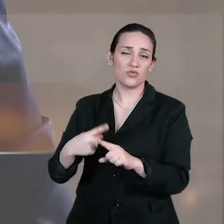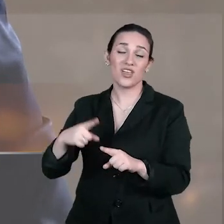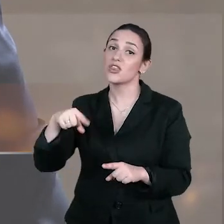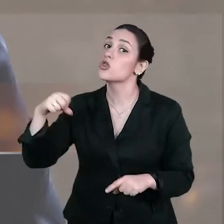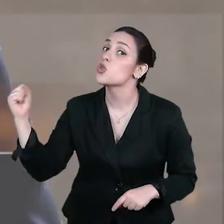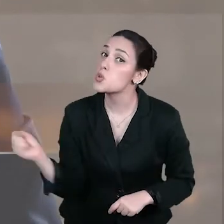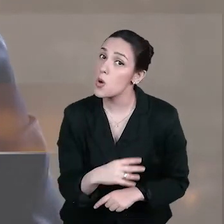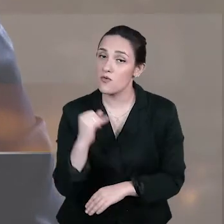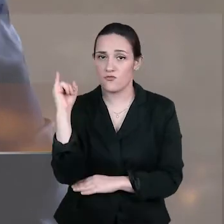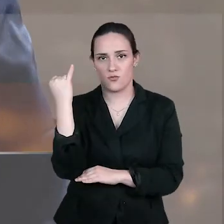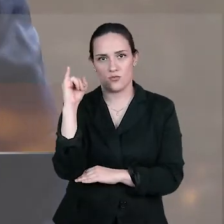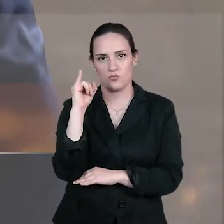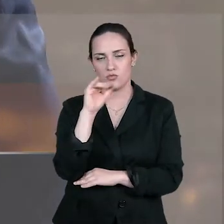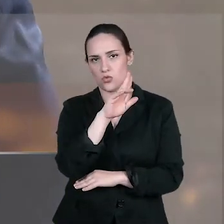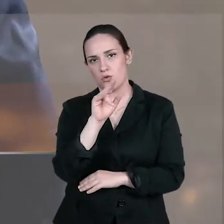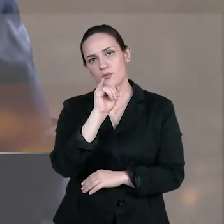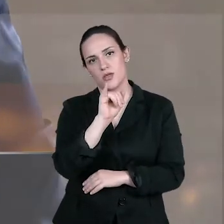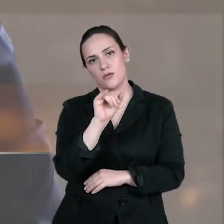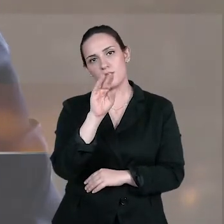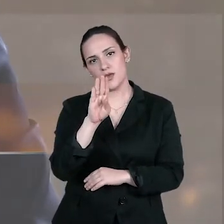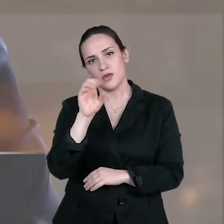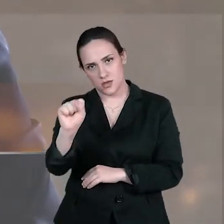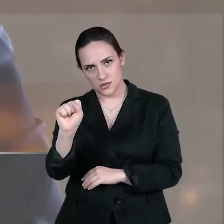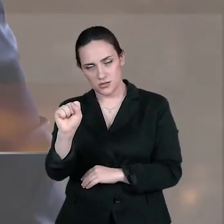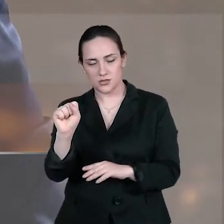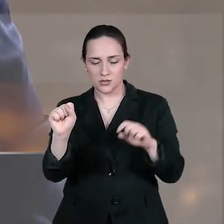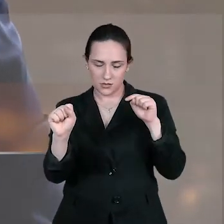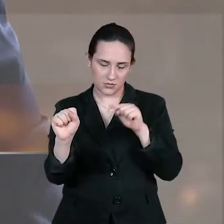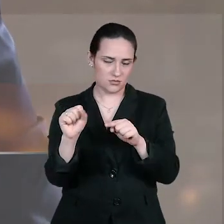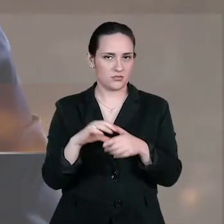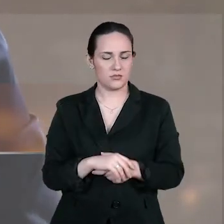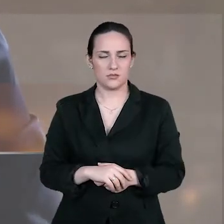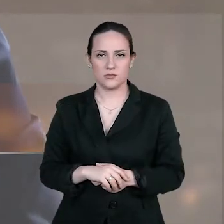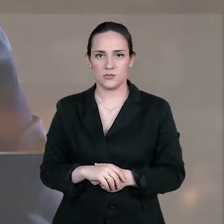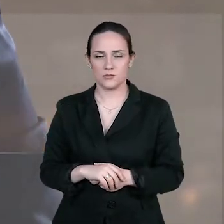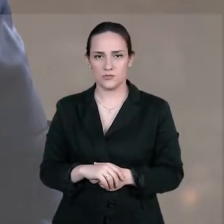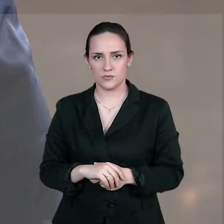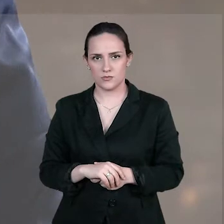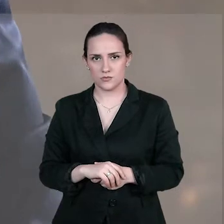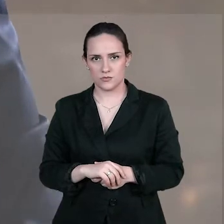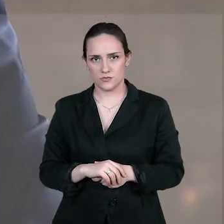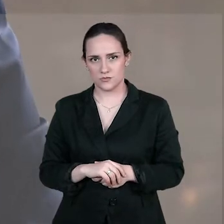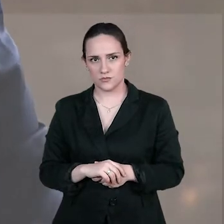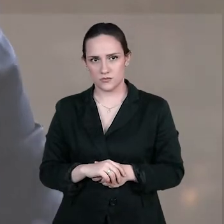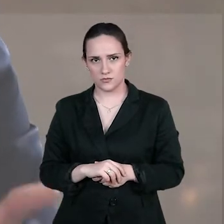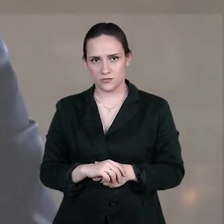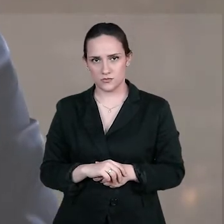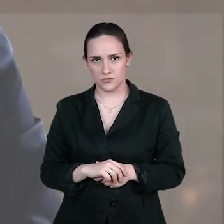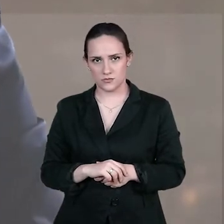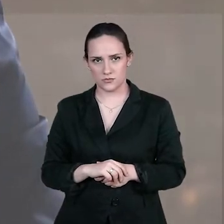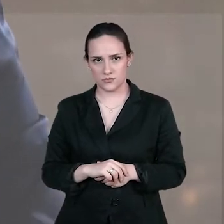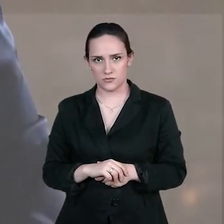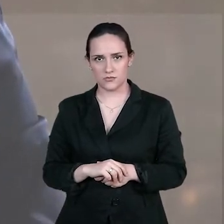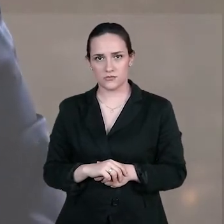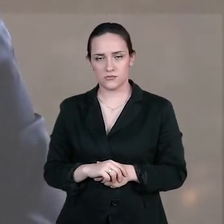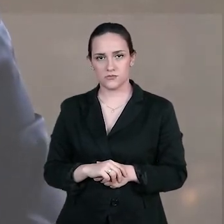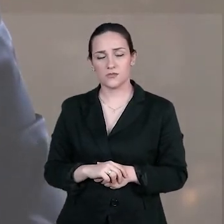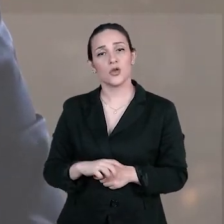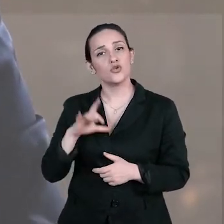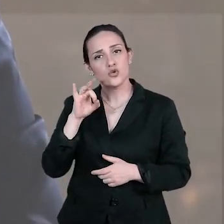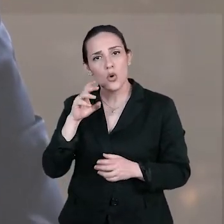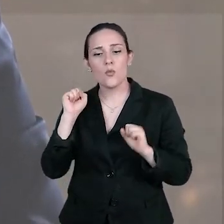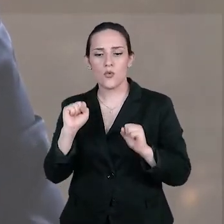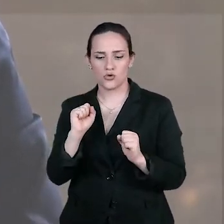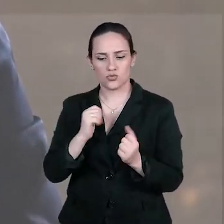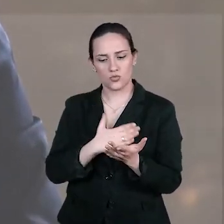Eu entendo que é uma criação do novo tributo chamado IBS, ele só poderia se dando neste ano, ele só poderia